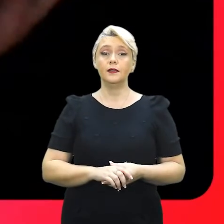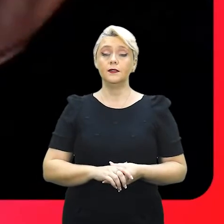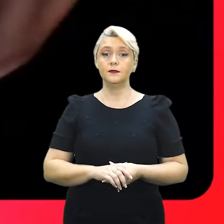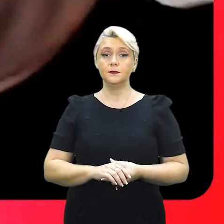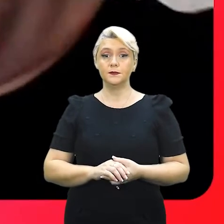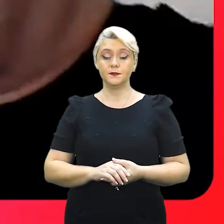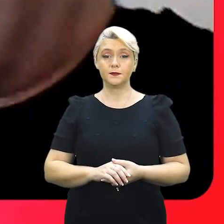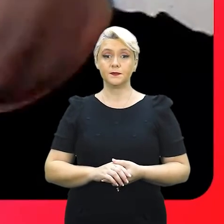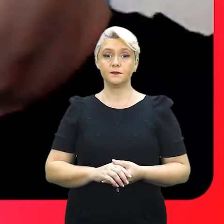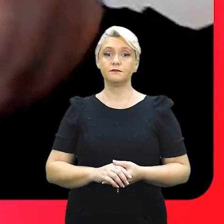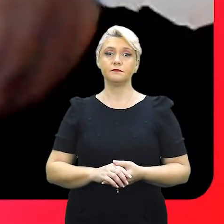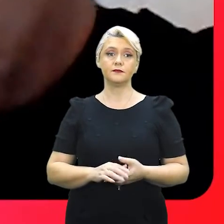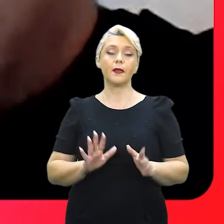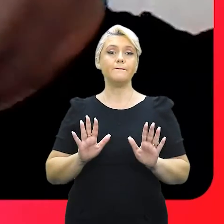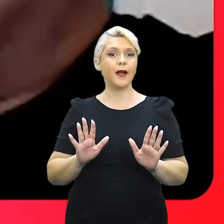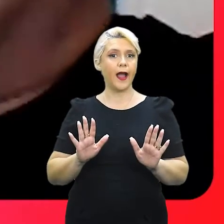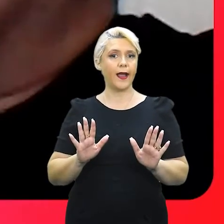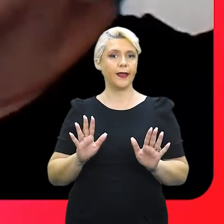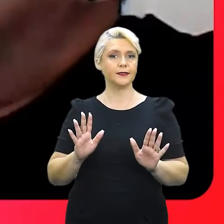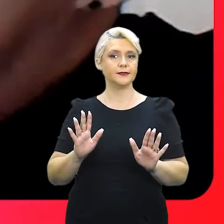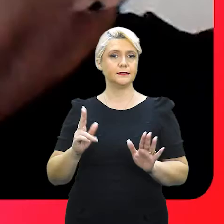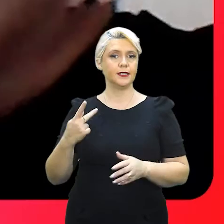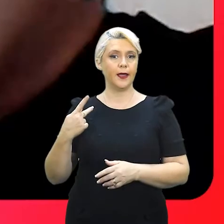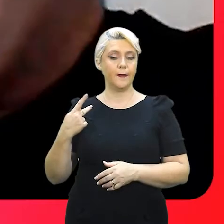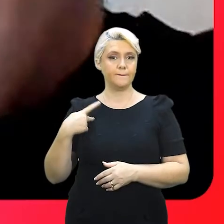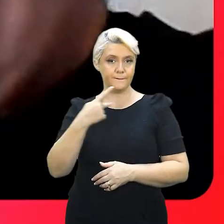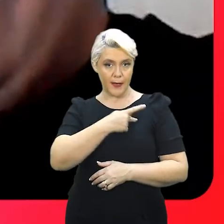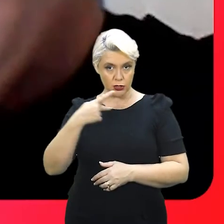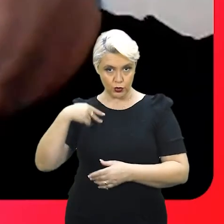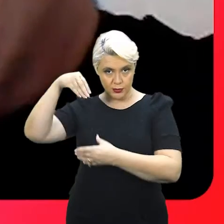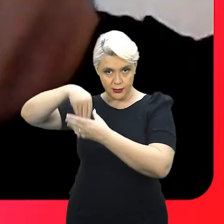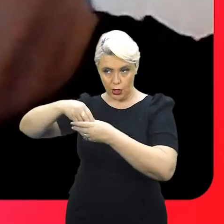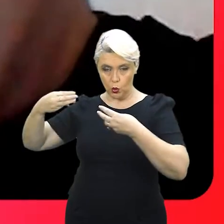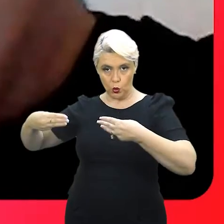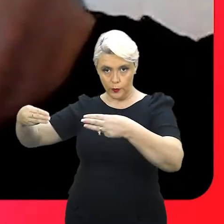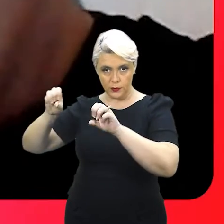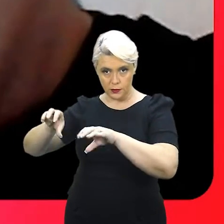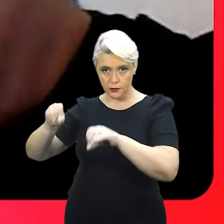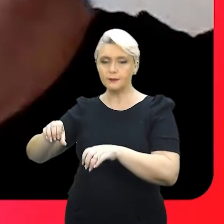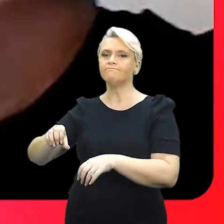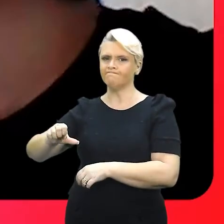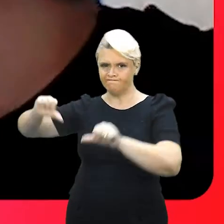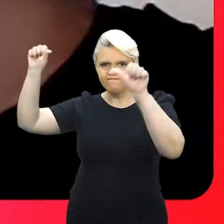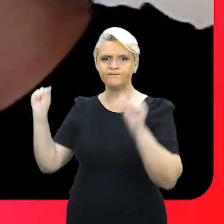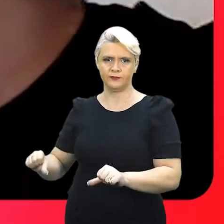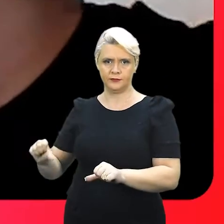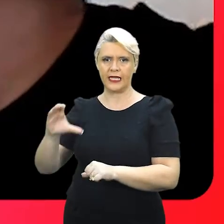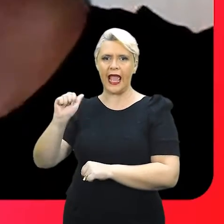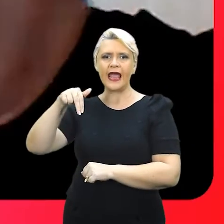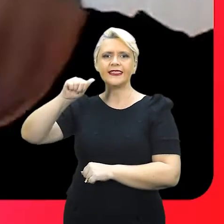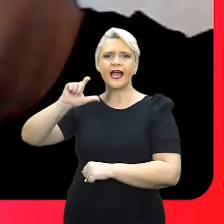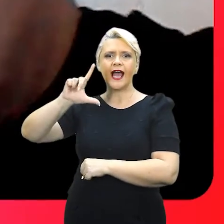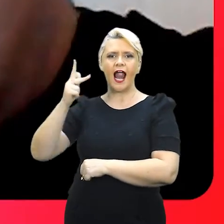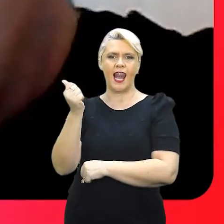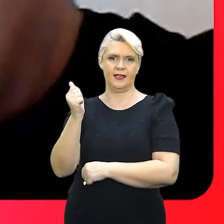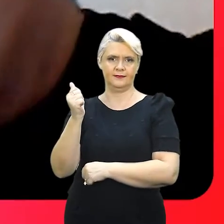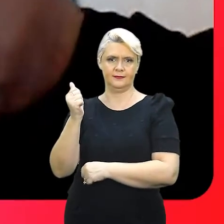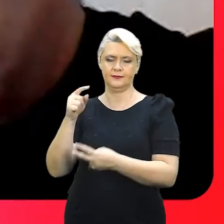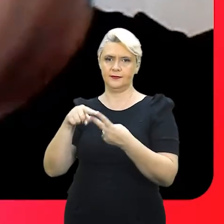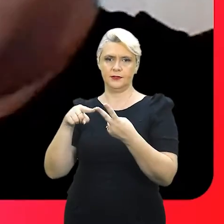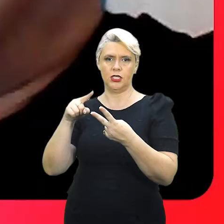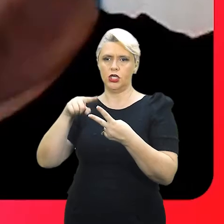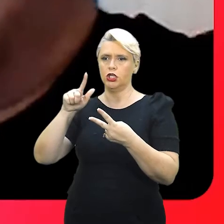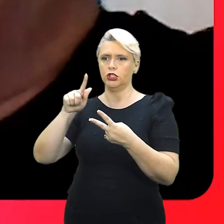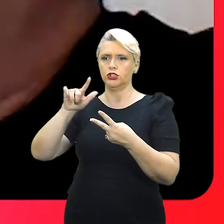né? Agora, os pastores do MEC são canalhas, evidentemente. O Gilmar e o Ailton, os dois. E o